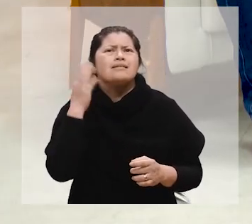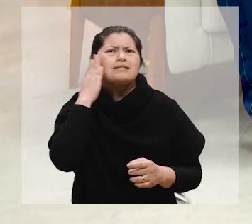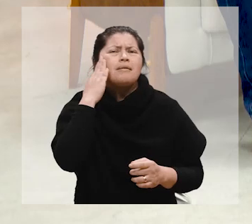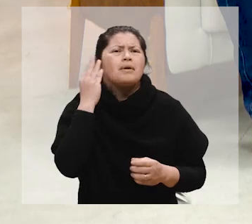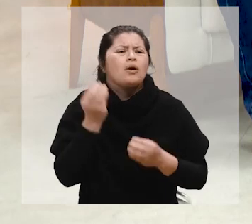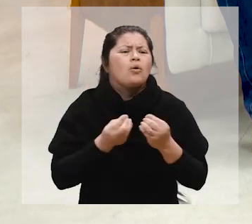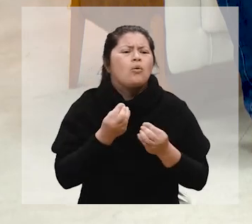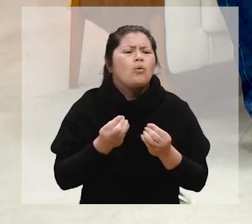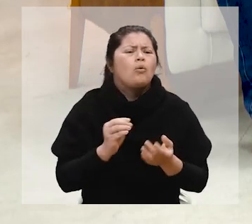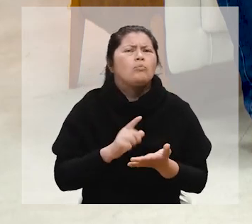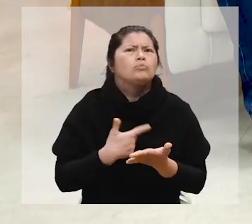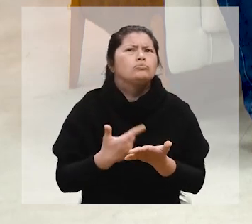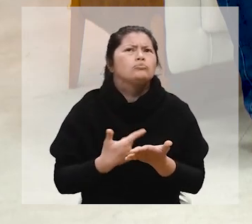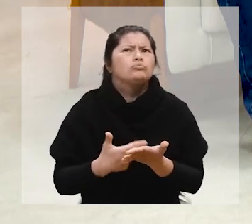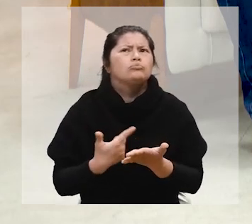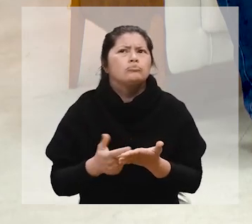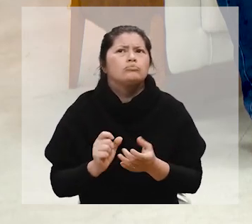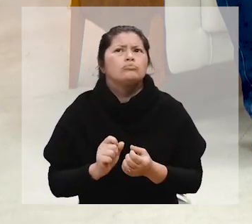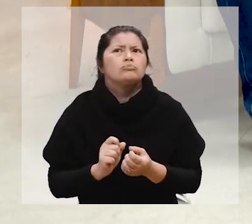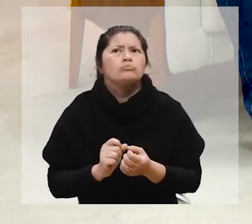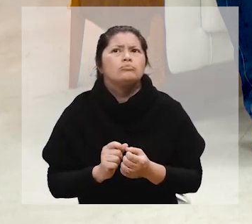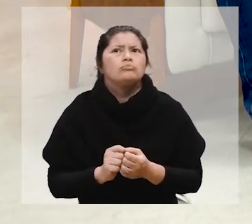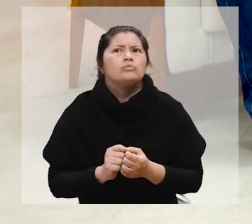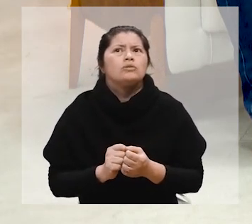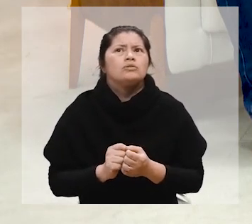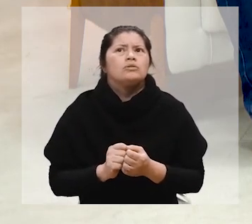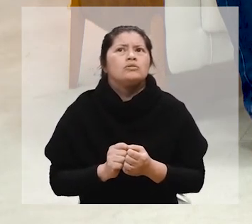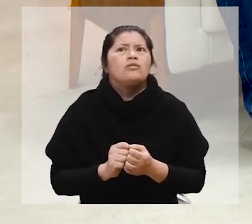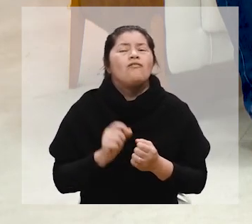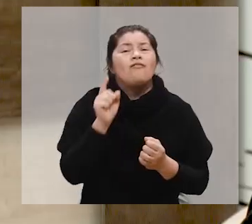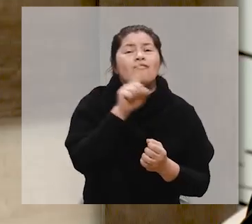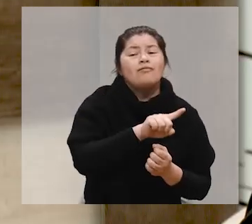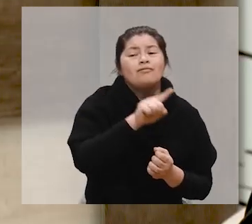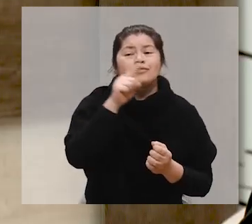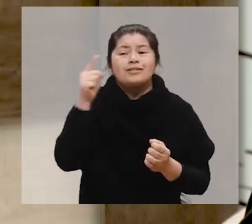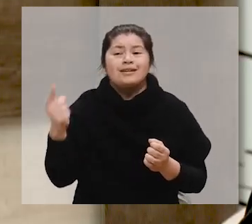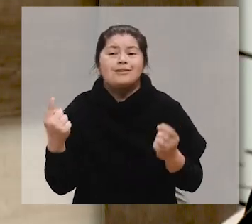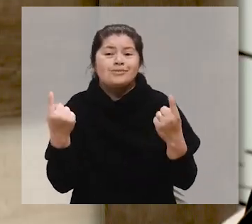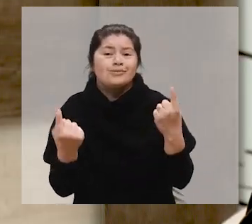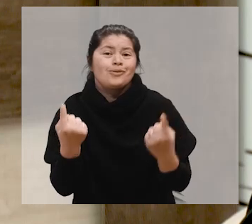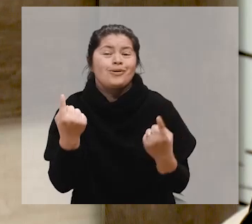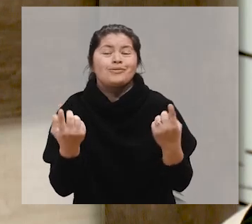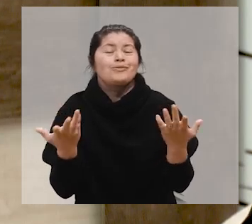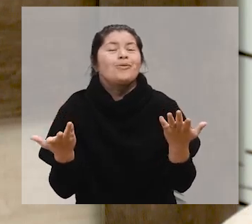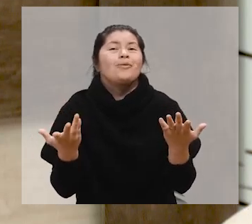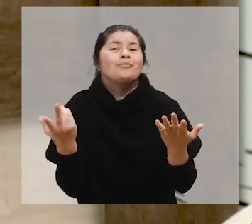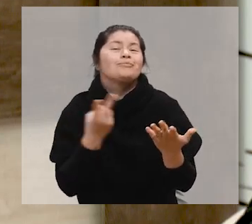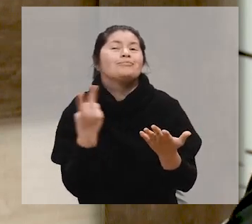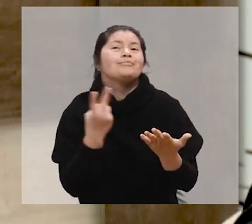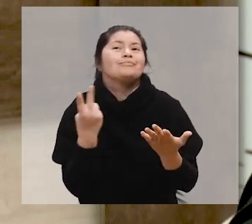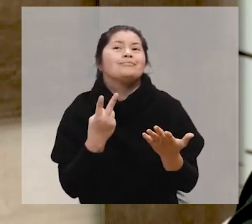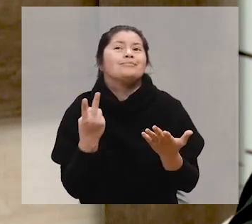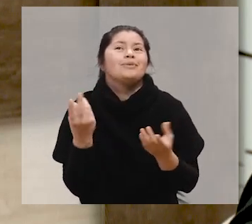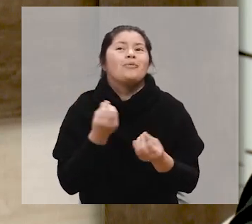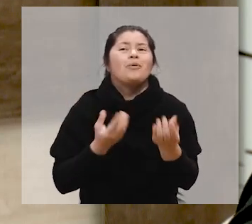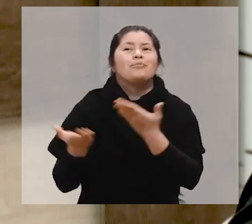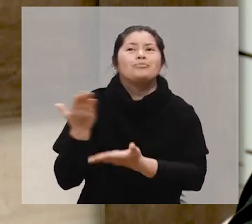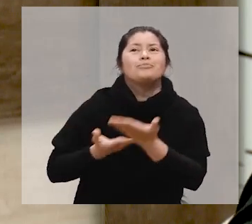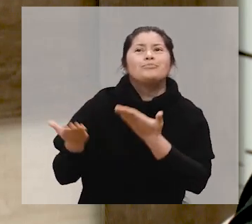eu gostaria de saber como é que foi esse casamento auditorial entre você e